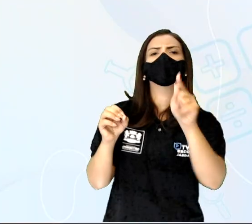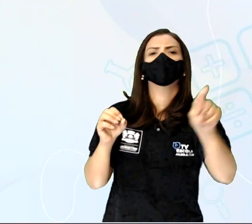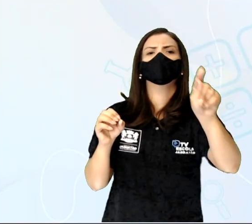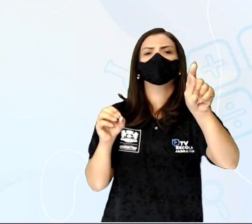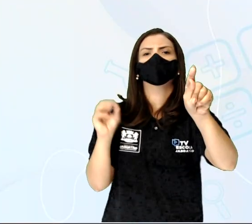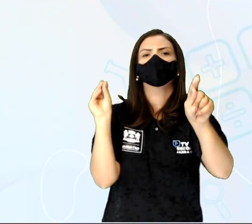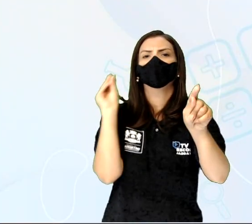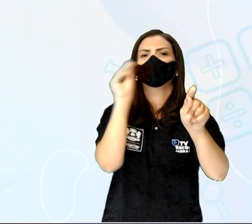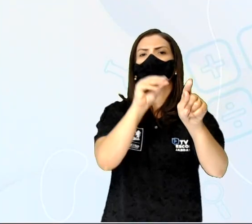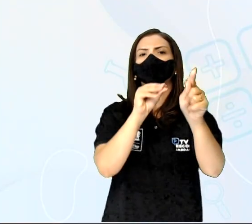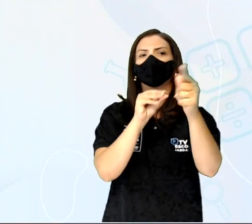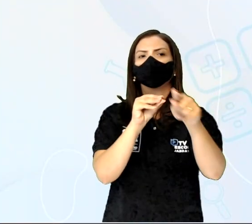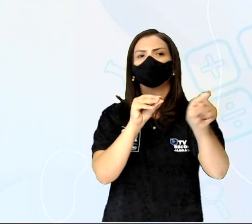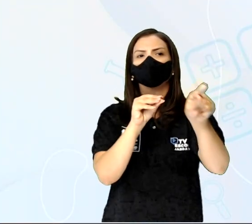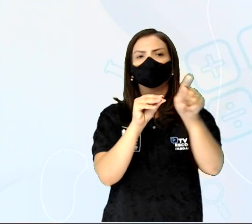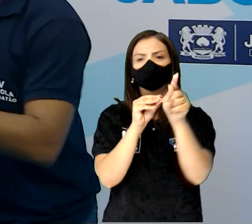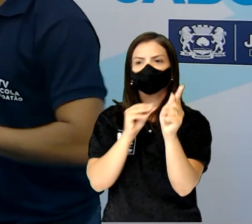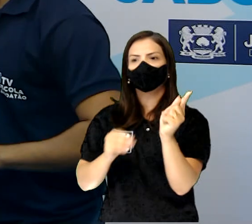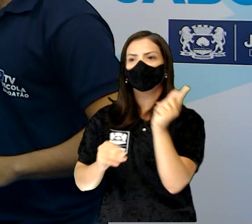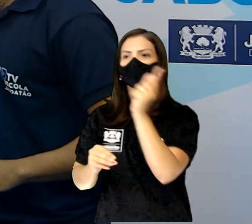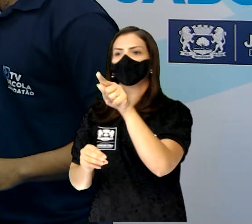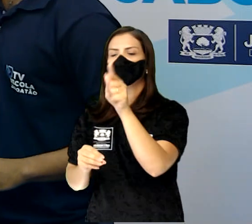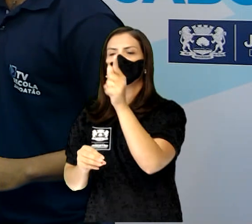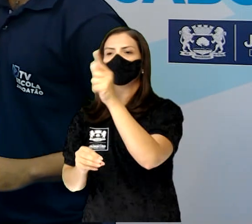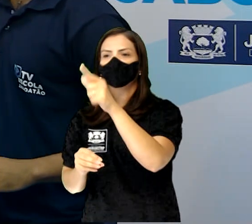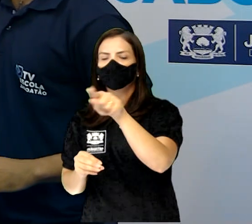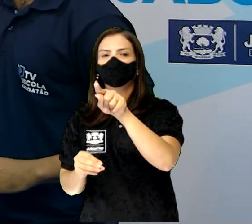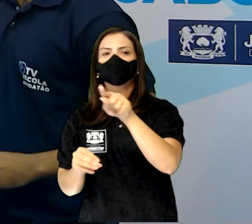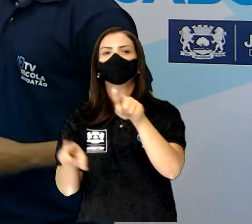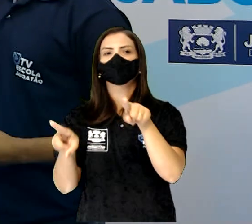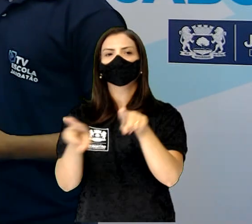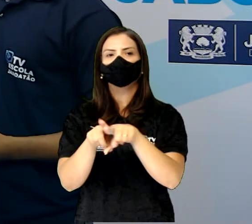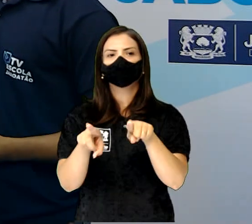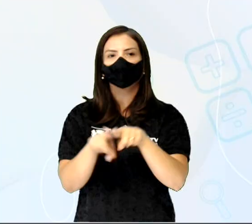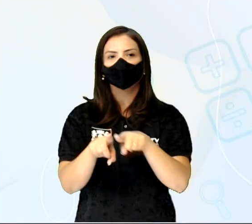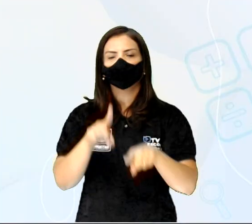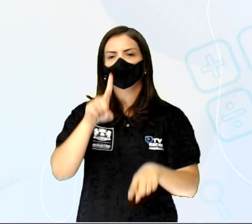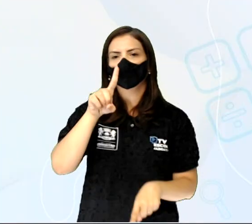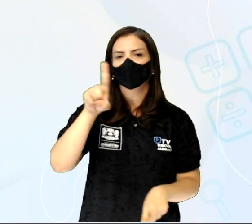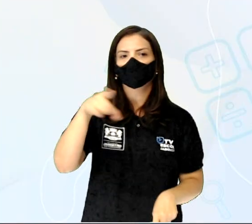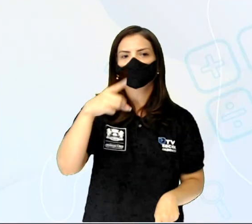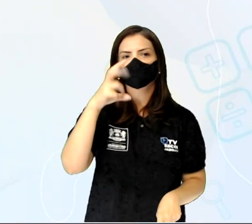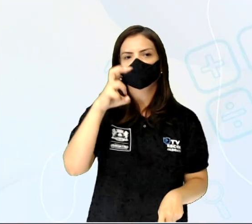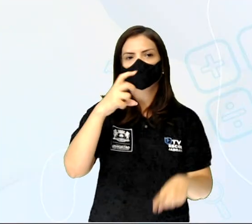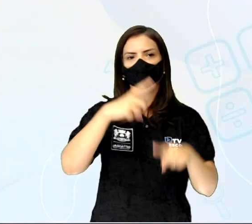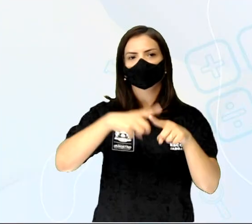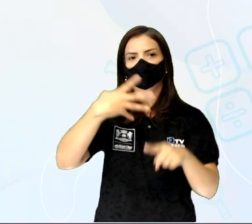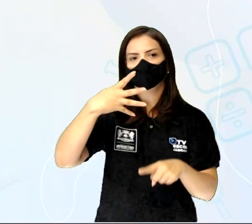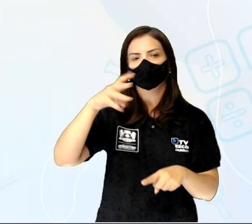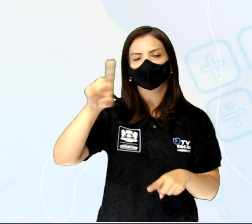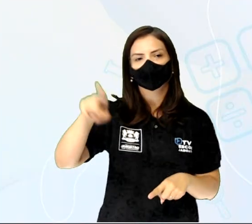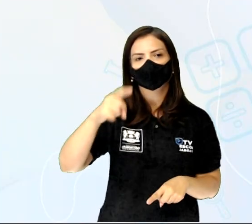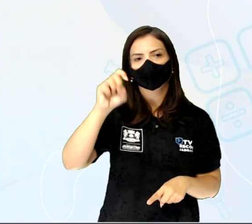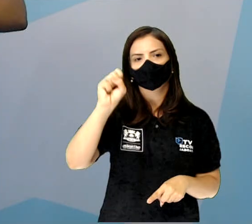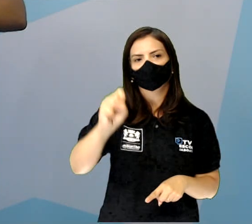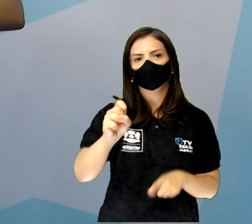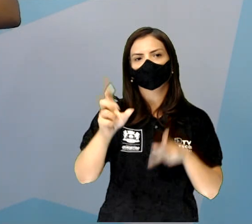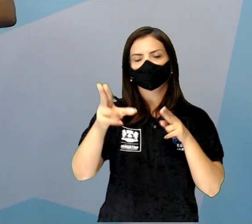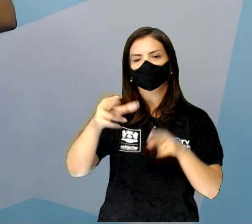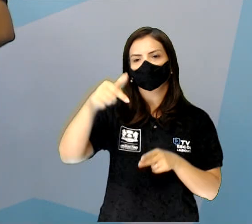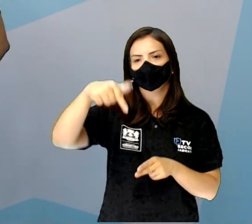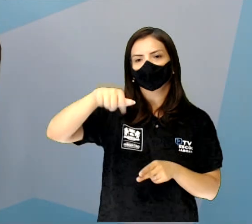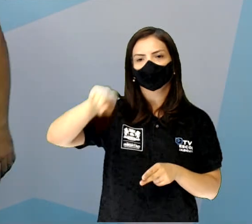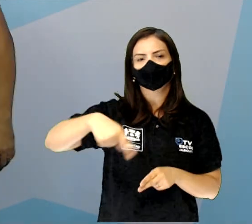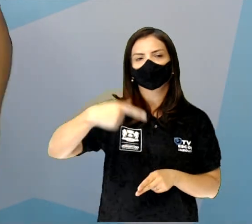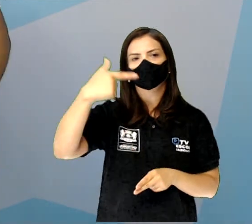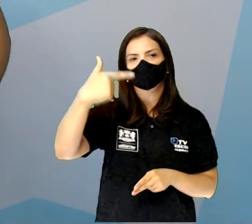a vírgula nos dois, uma casa só decimal, e multiplica os dois, que vai dar 7,2. Esse é o bizu para fazer porcentagem, tá